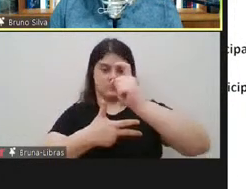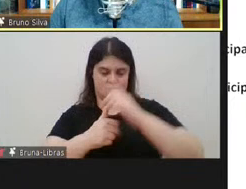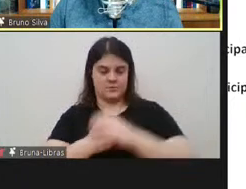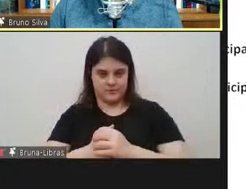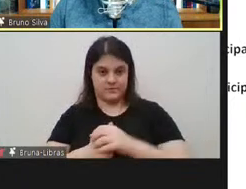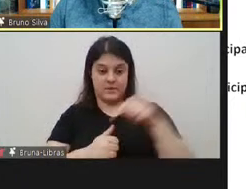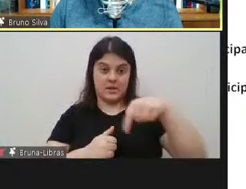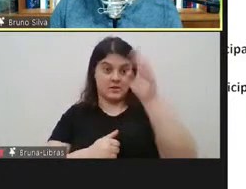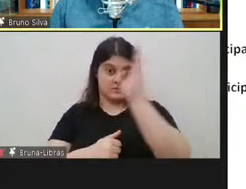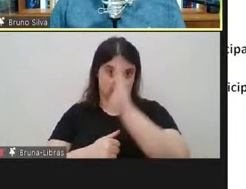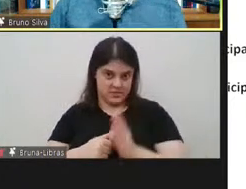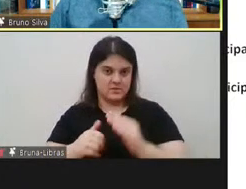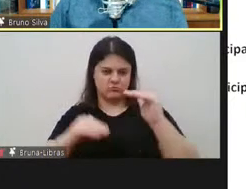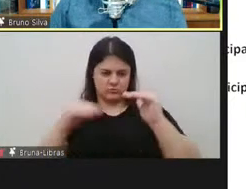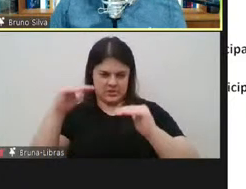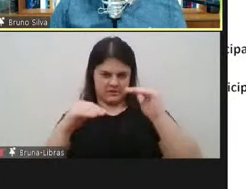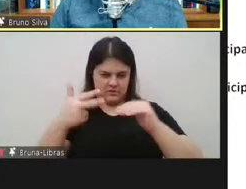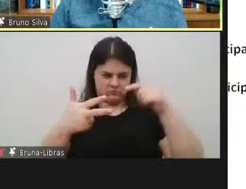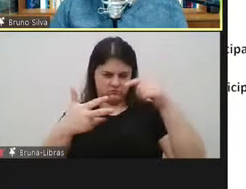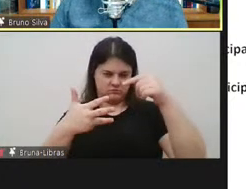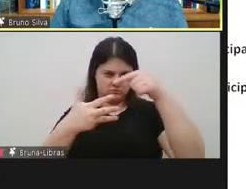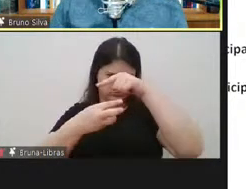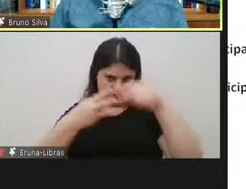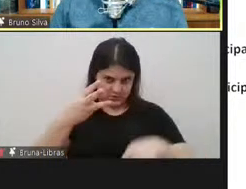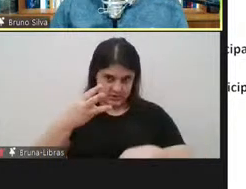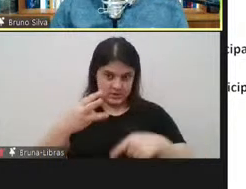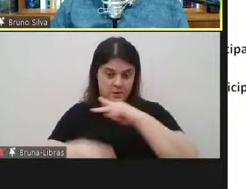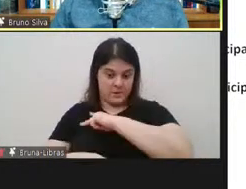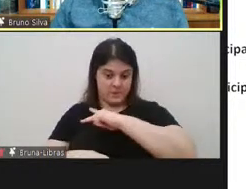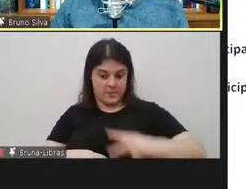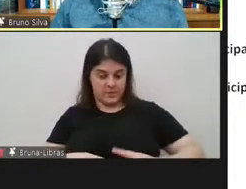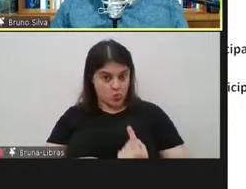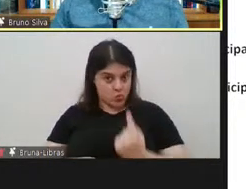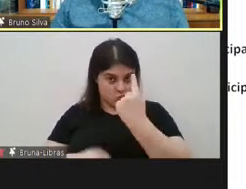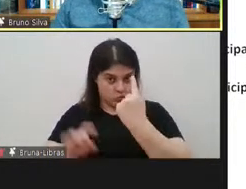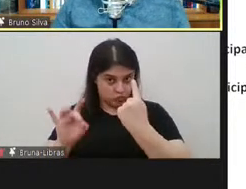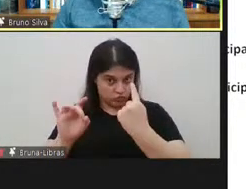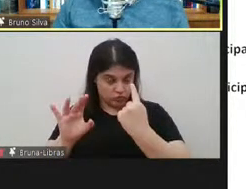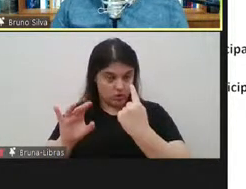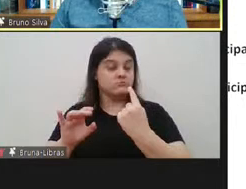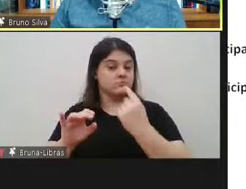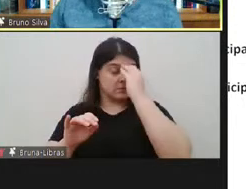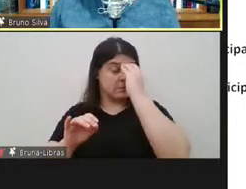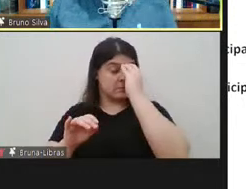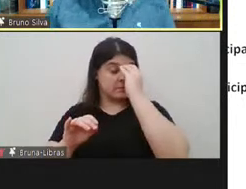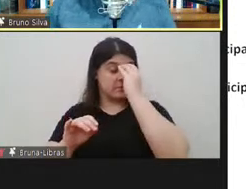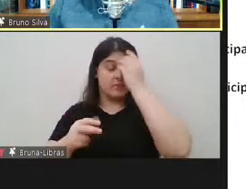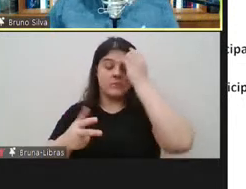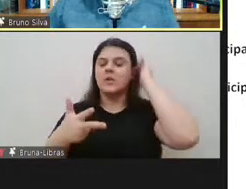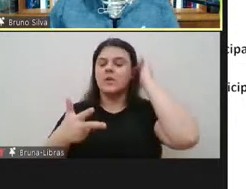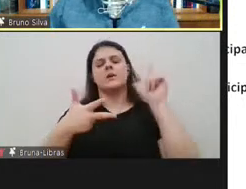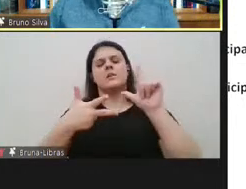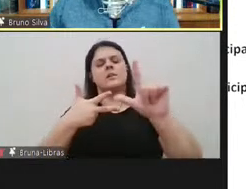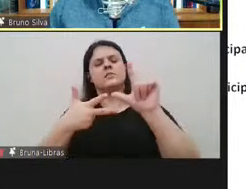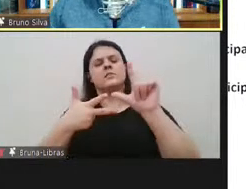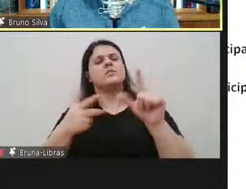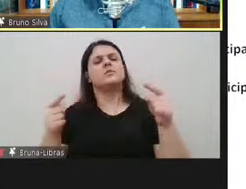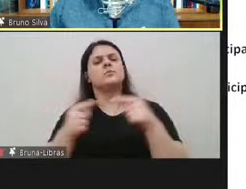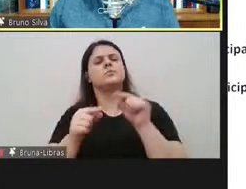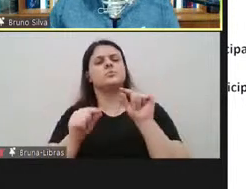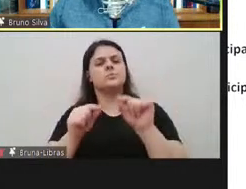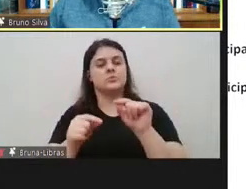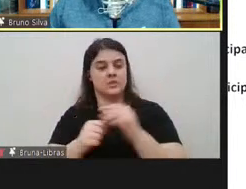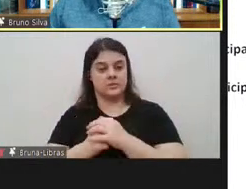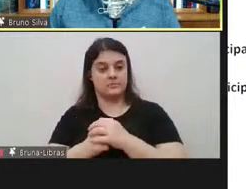e nos diferentes níveis Presidente não é só ele poder executivo Quando eu olho para o legislativo eu tô falando aqui